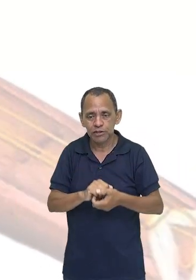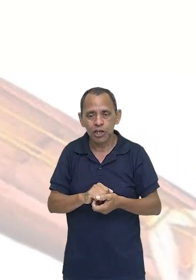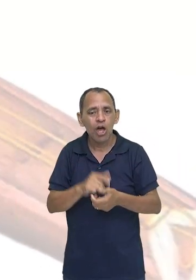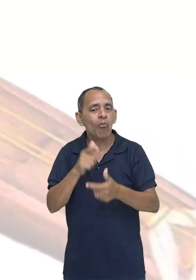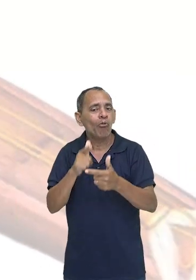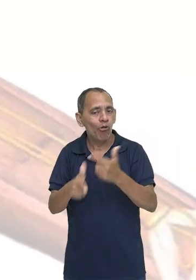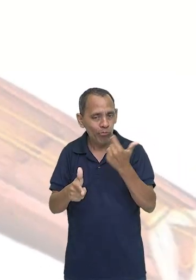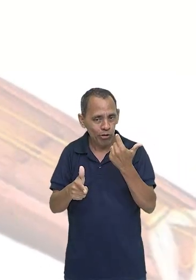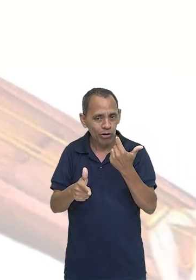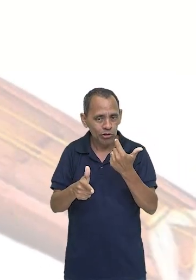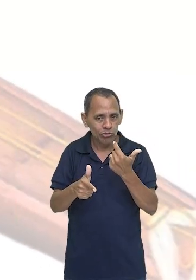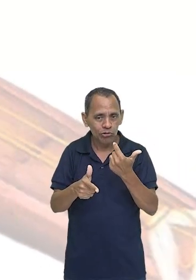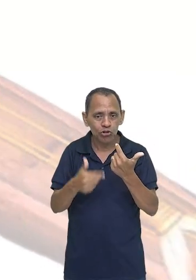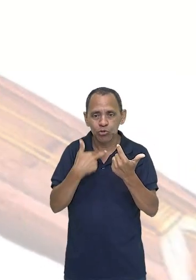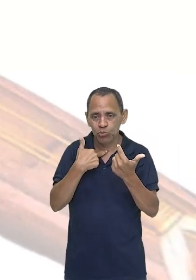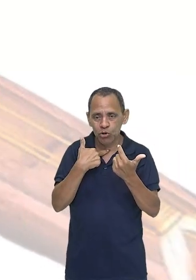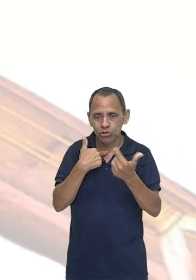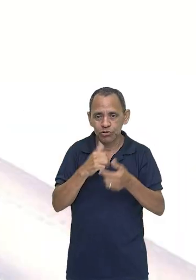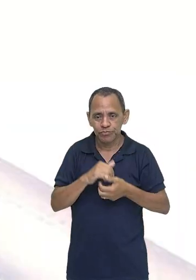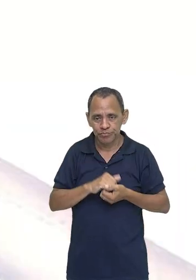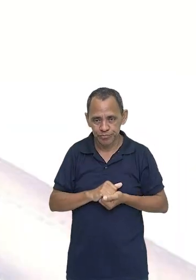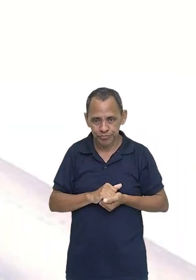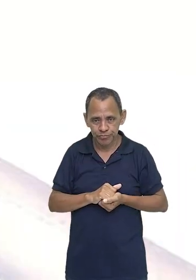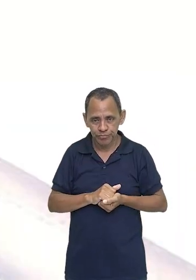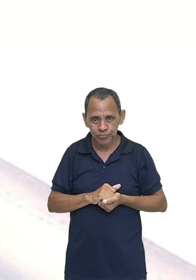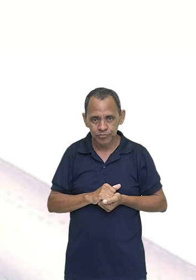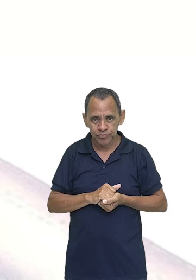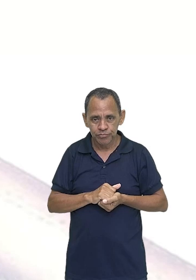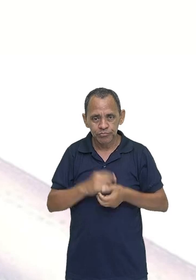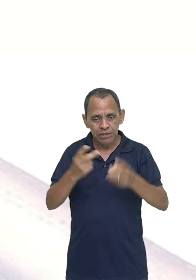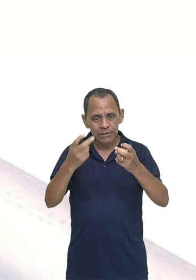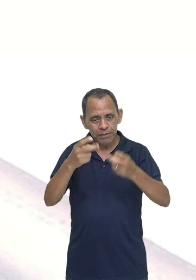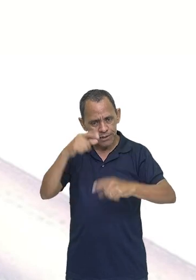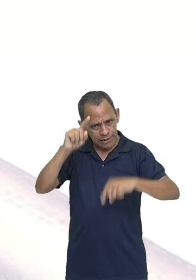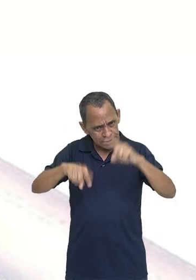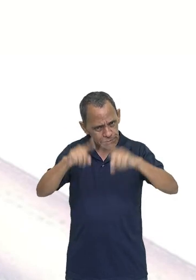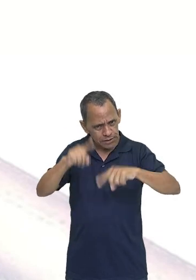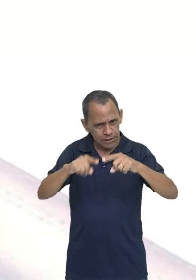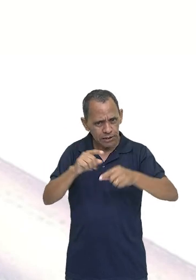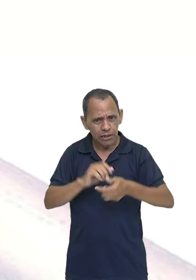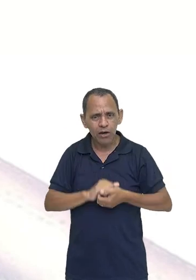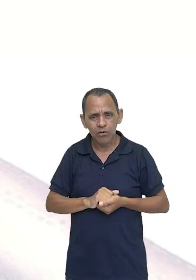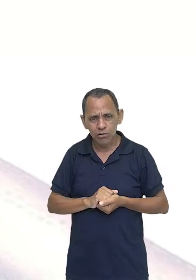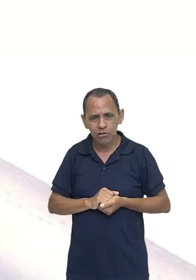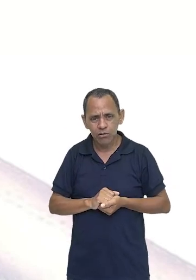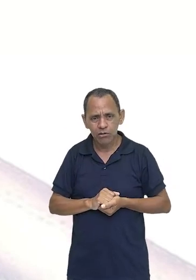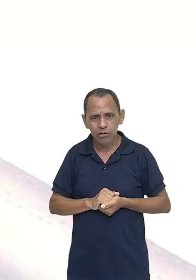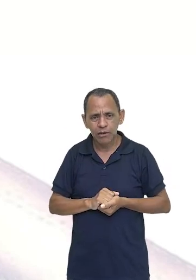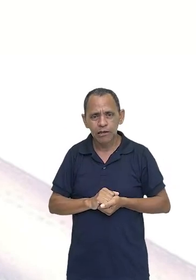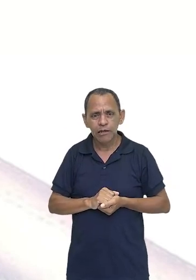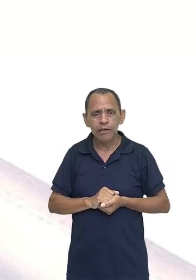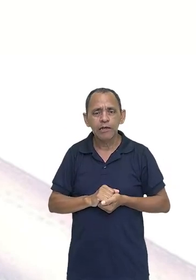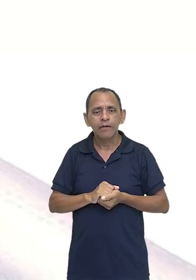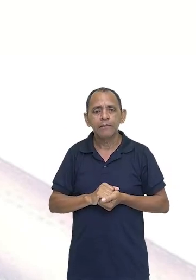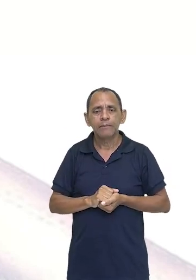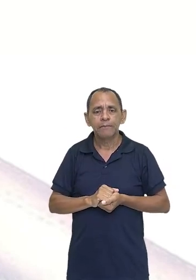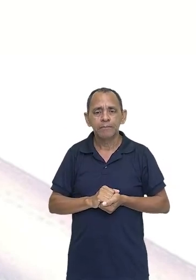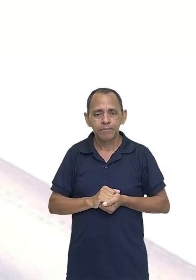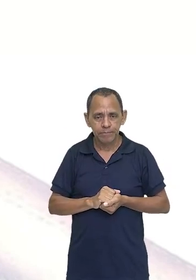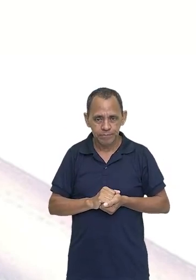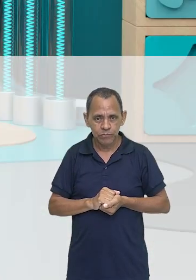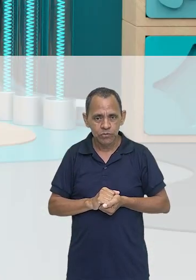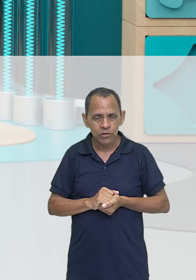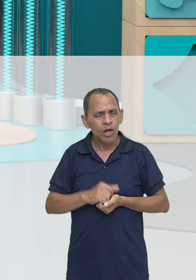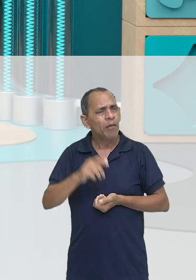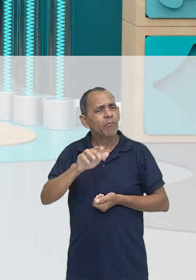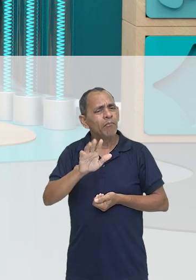a composição dessa nossa shinai. É bambu. Professora, bambu, mas não está relacionado com o kenjutsu